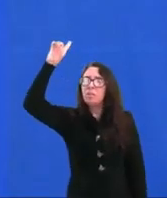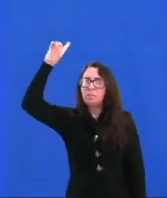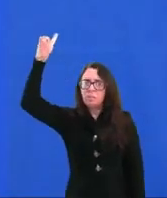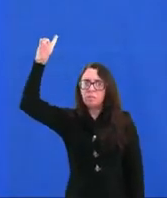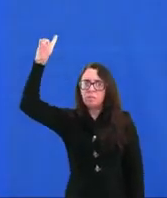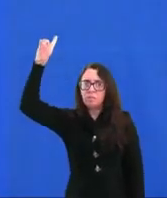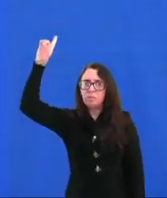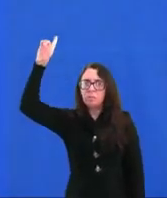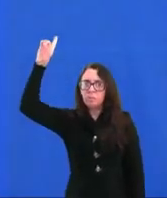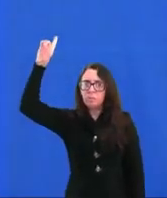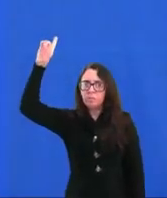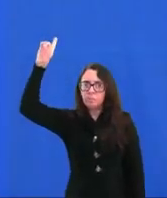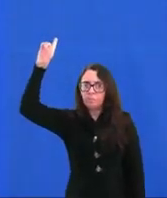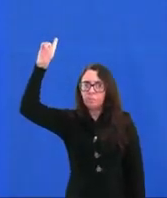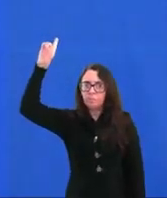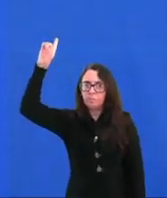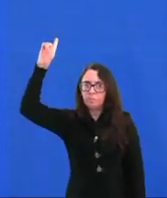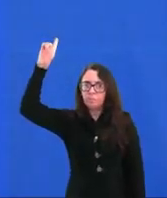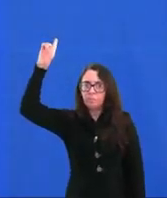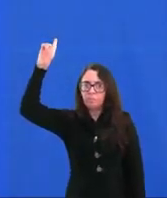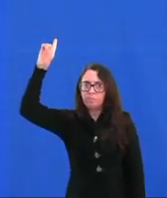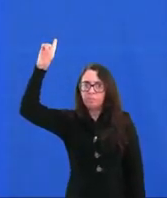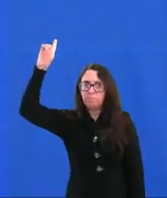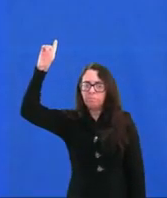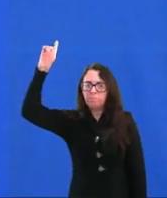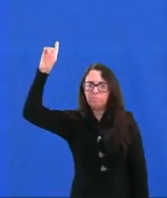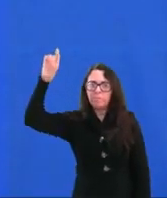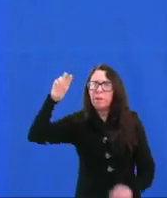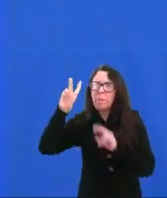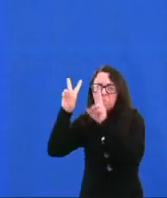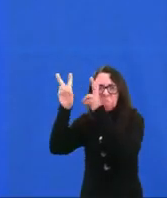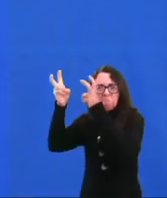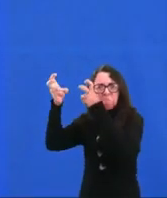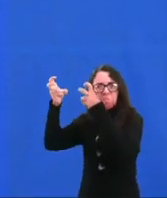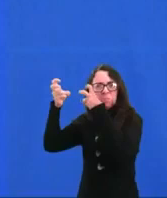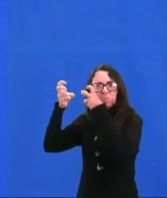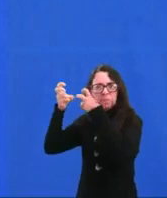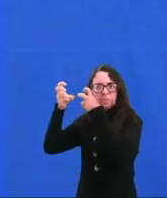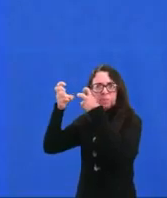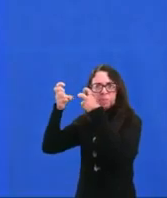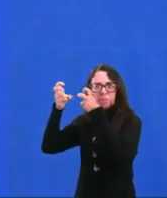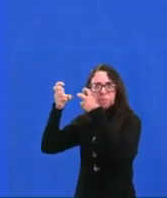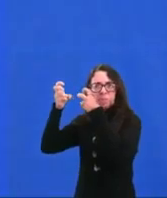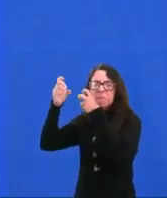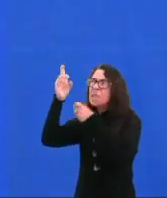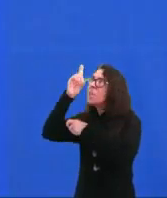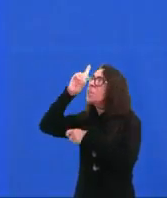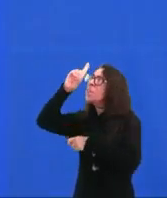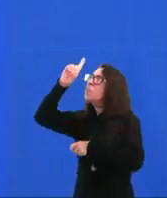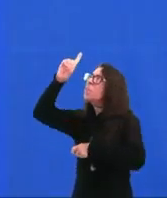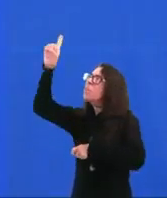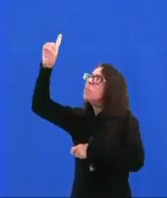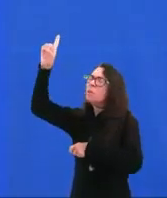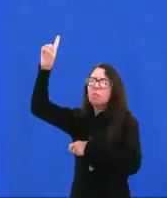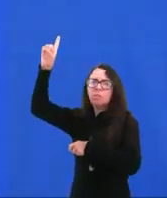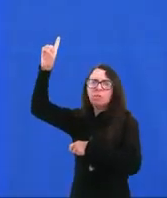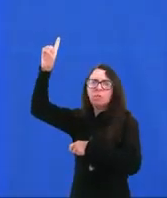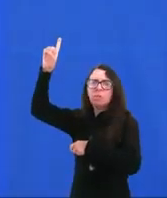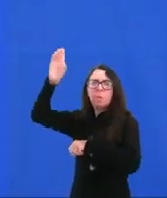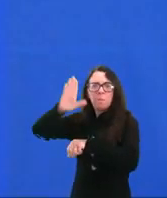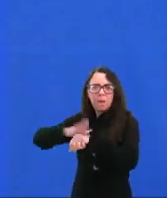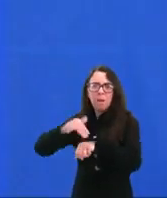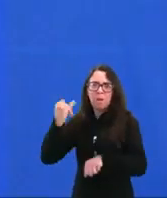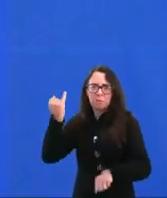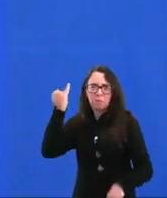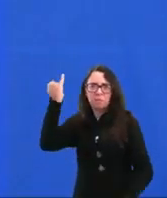de doutrina, pela artimanha dos homens, pela astúcia com que induzem ao erro. Então,